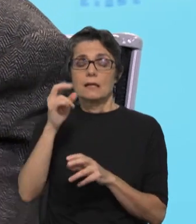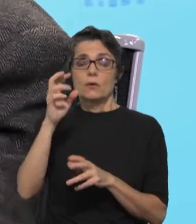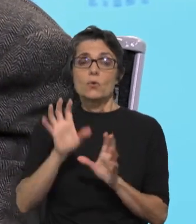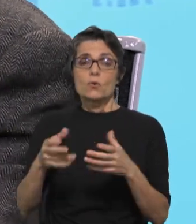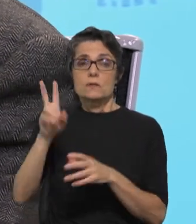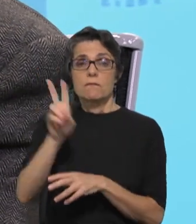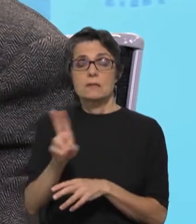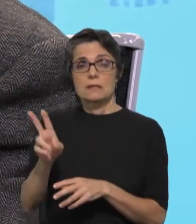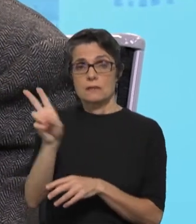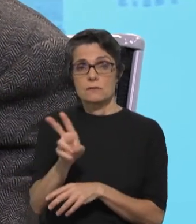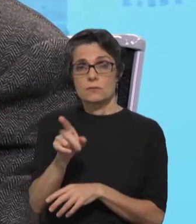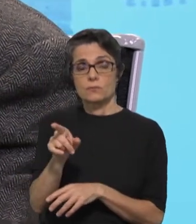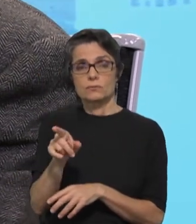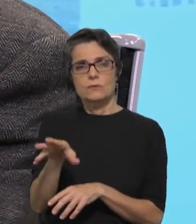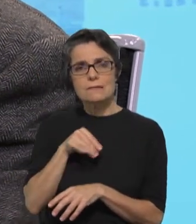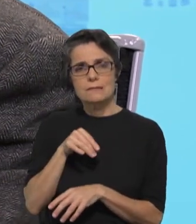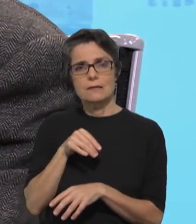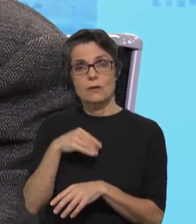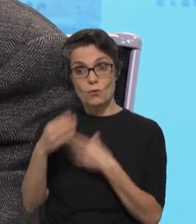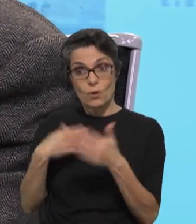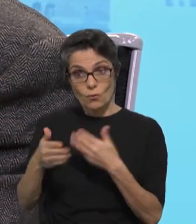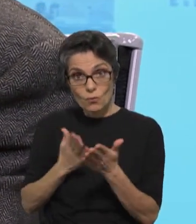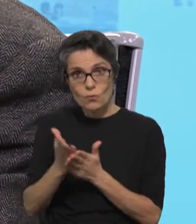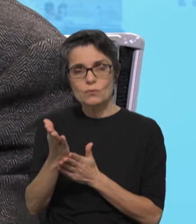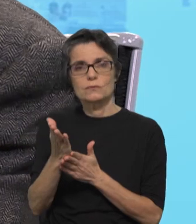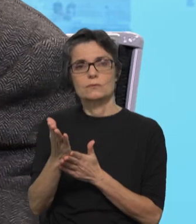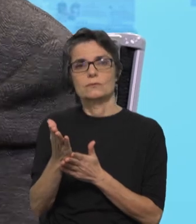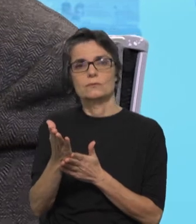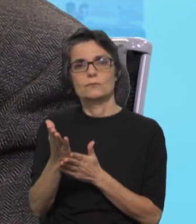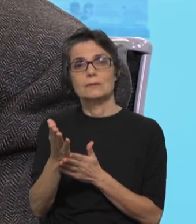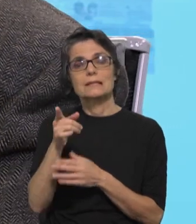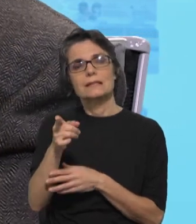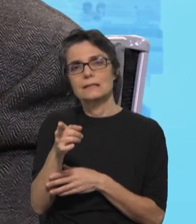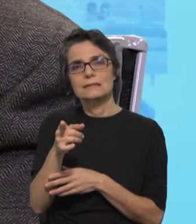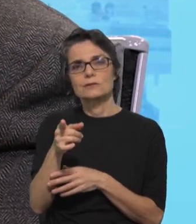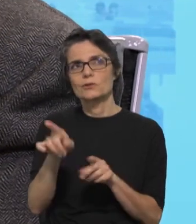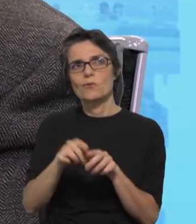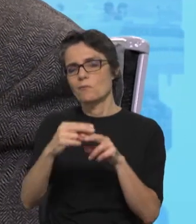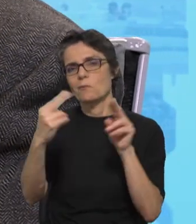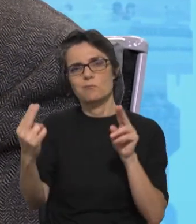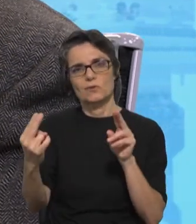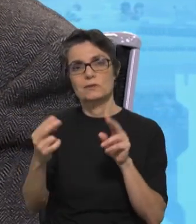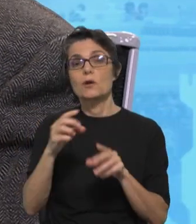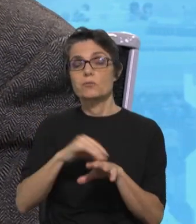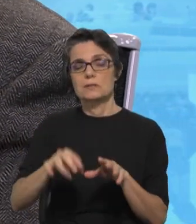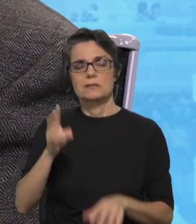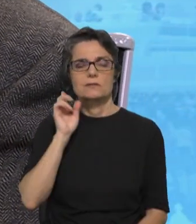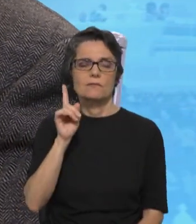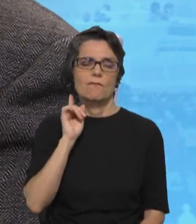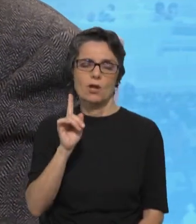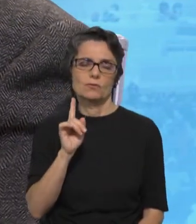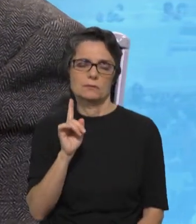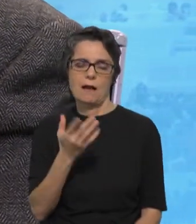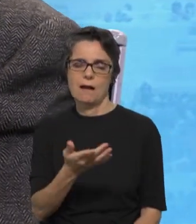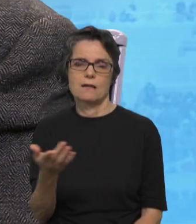o assumem com empenho, vemos o papel de ponte. Por isso eu valorizo muito o papel